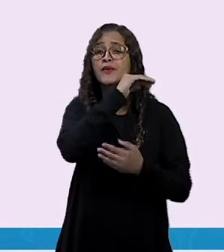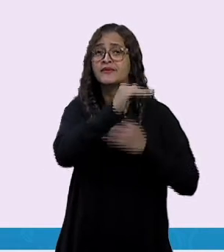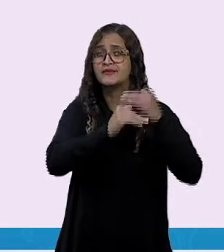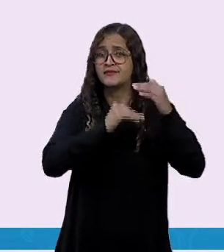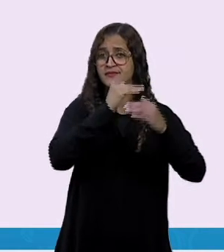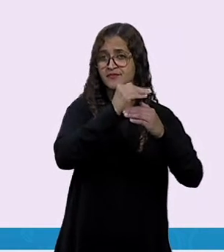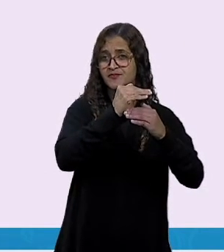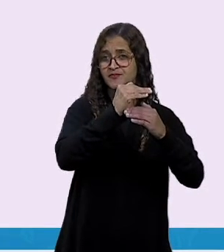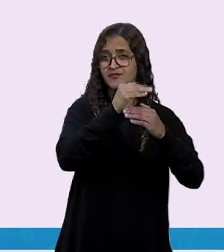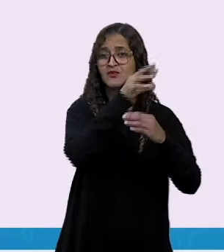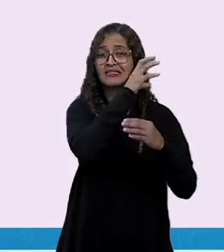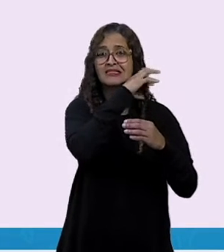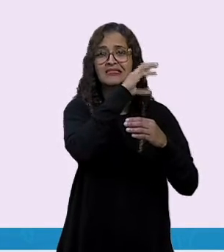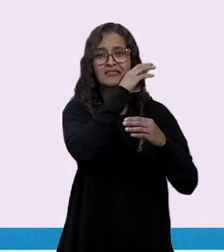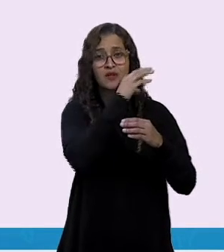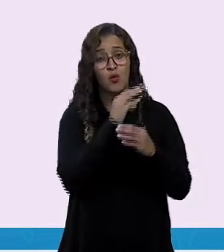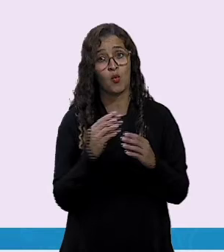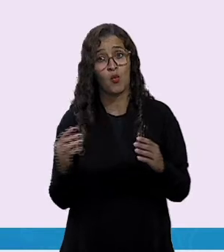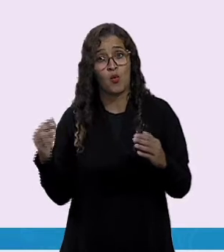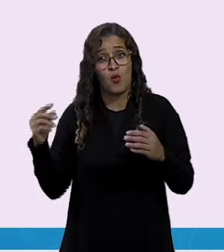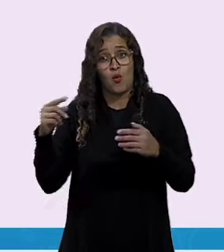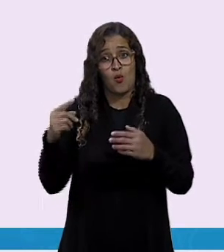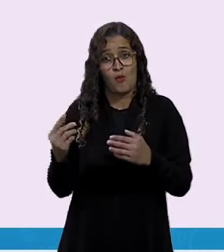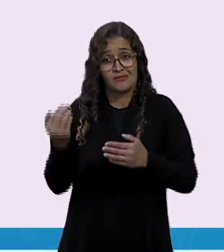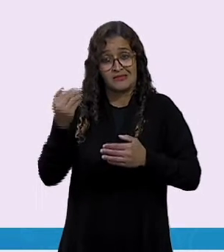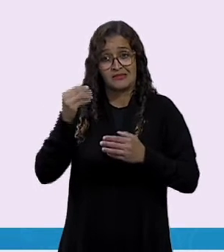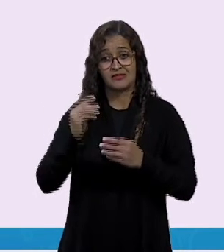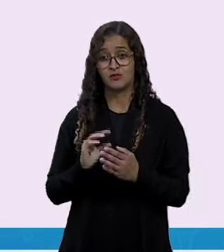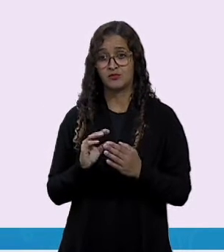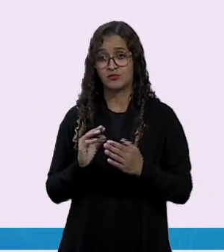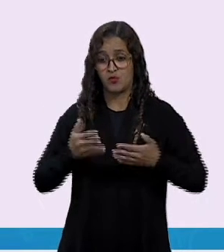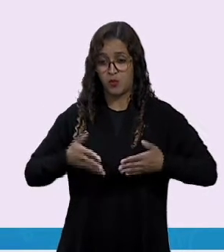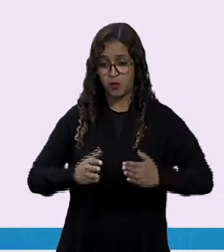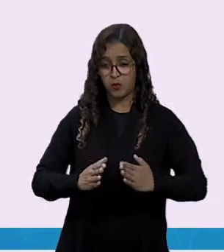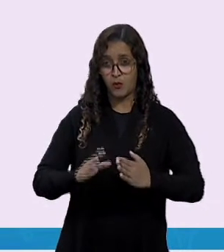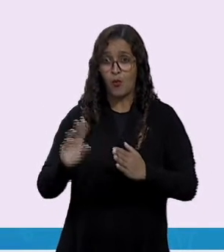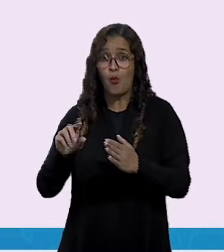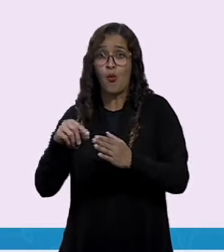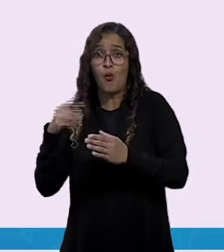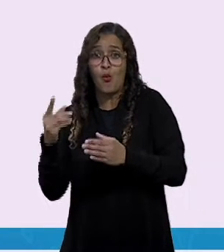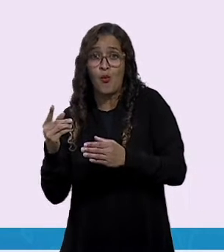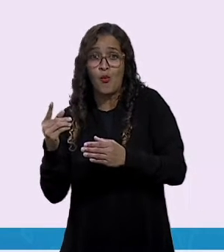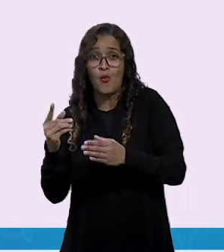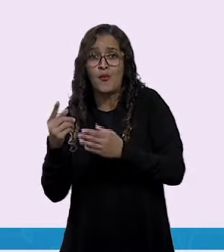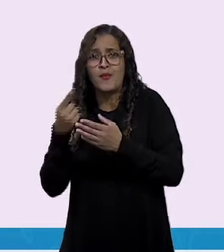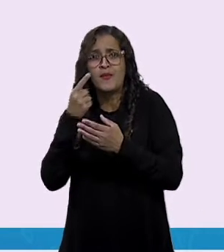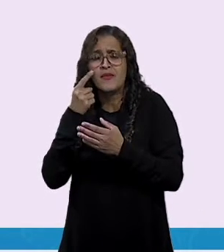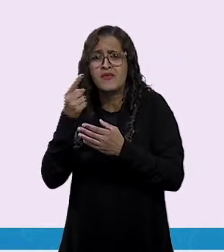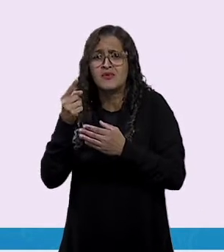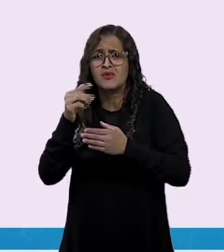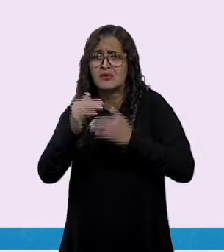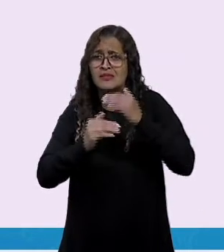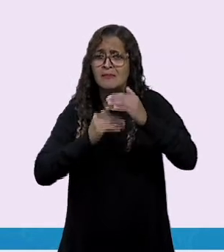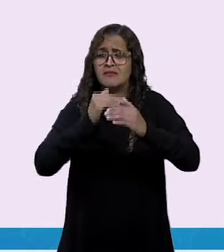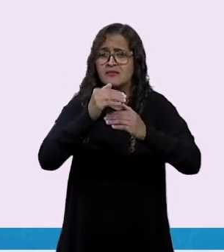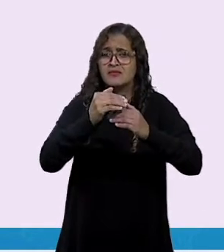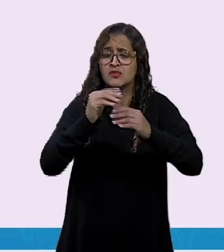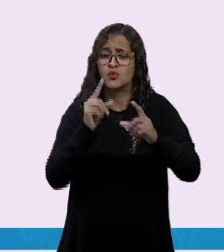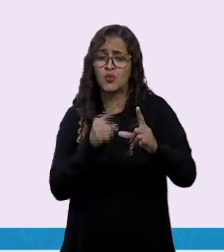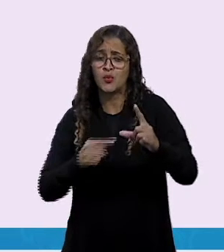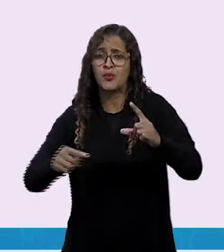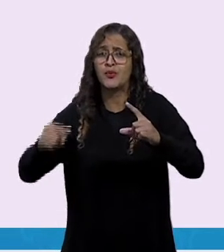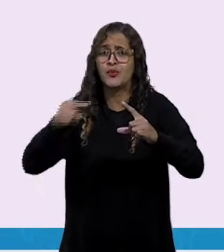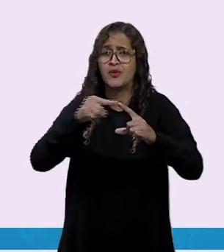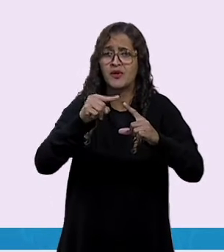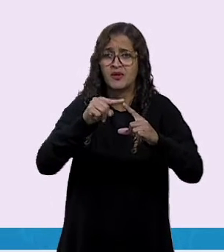desenvolvimento desses animais pode ser direto, o ser vivo mantém sempre o mesmo aspecto ao longo do seu ciclo de vida,